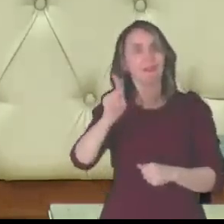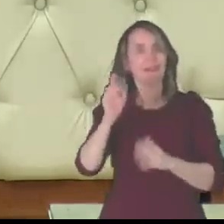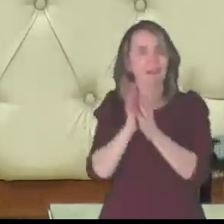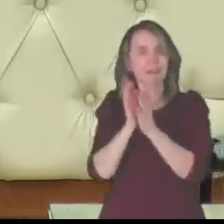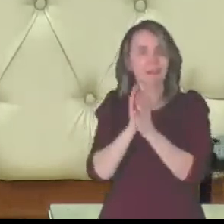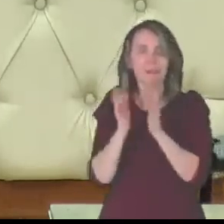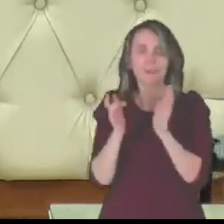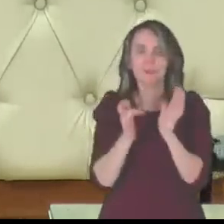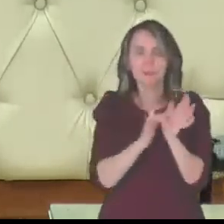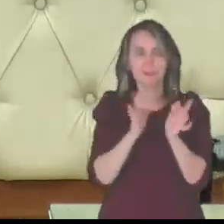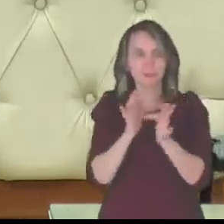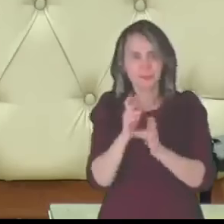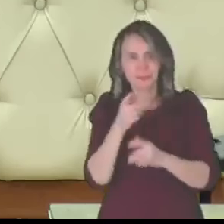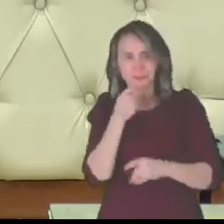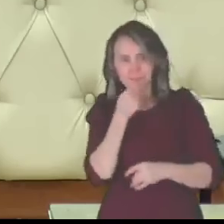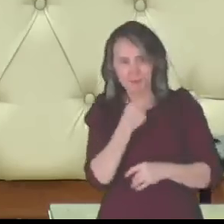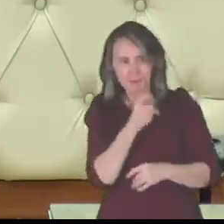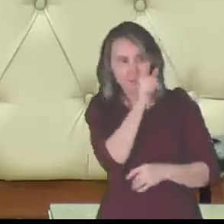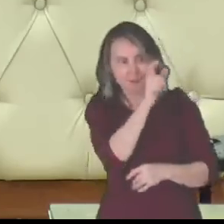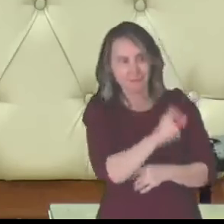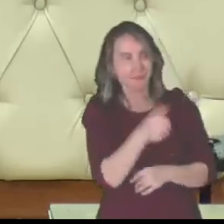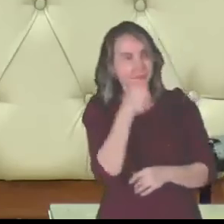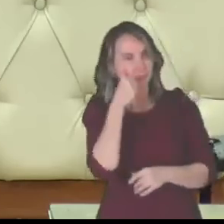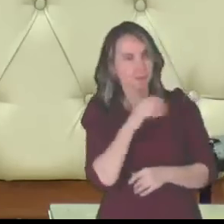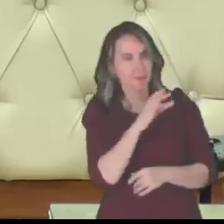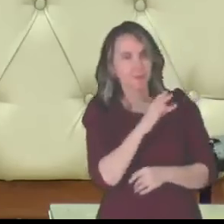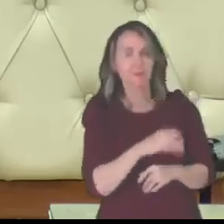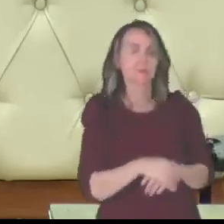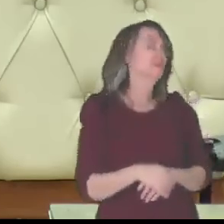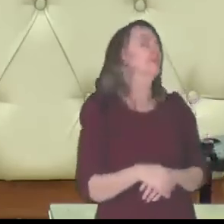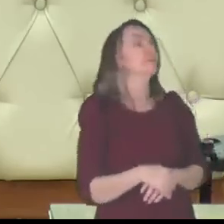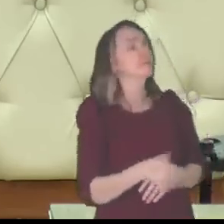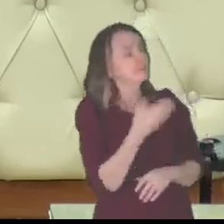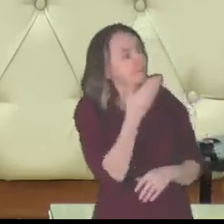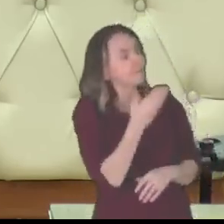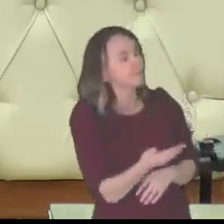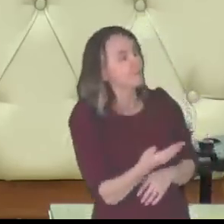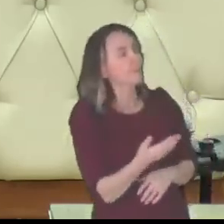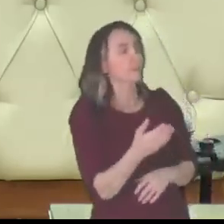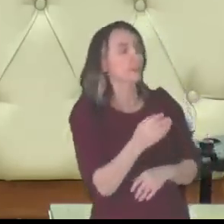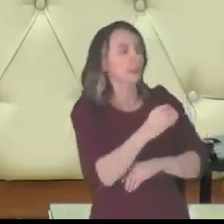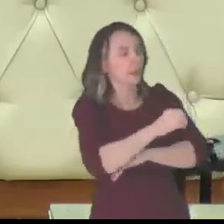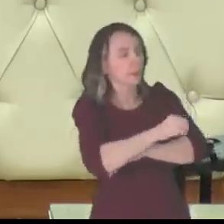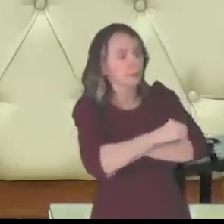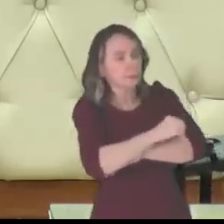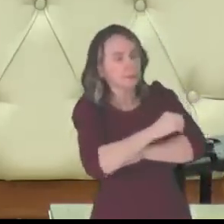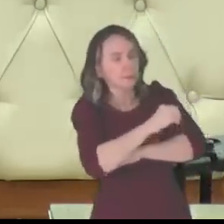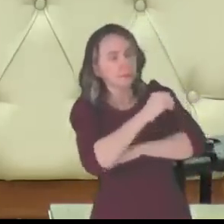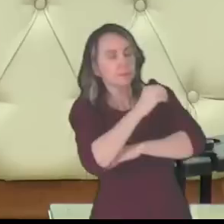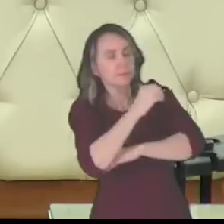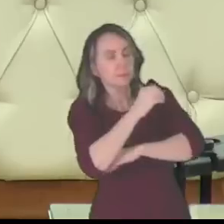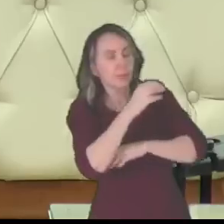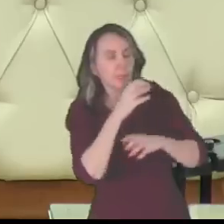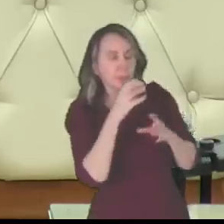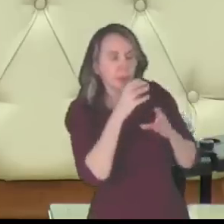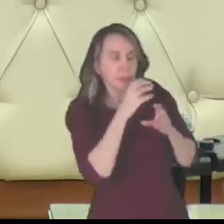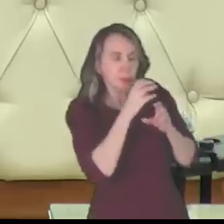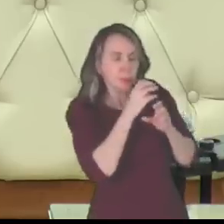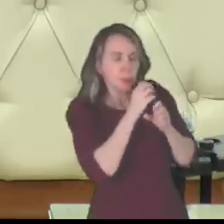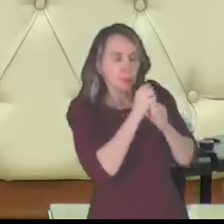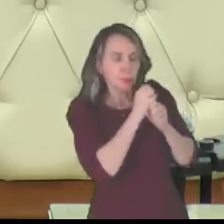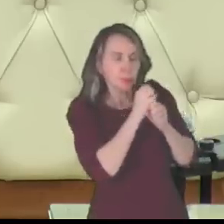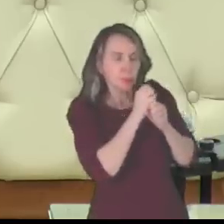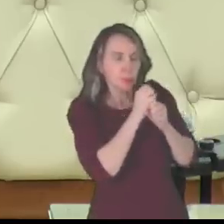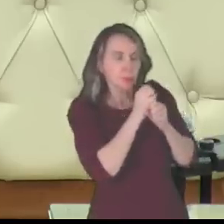Jesus disse minha noiva antes que as sombras vão embora as sombras da noite vão embora minha noiva